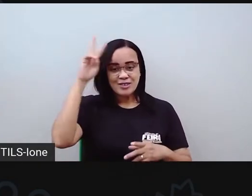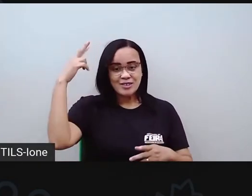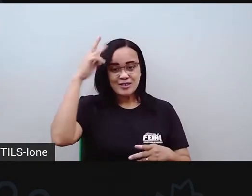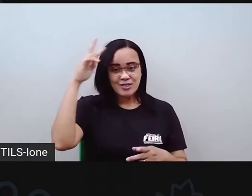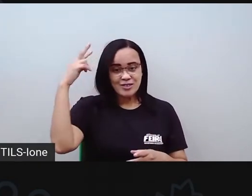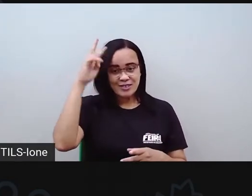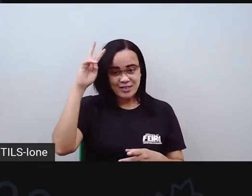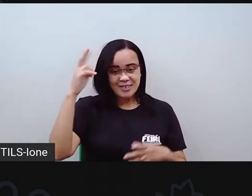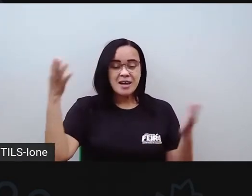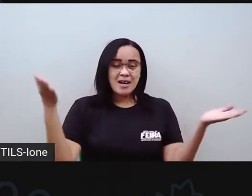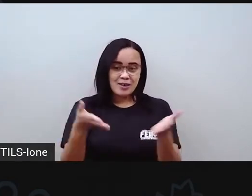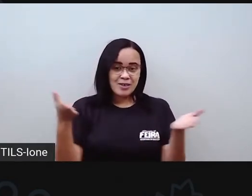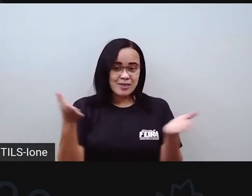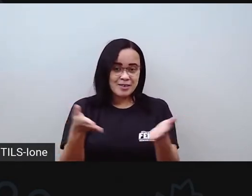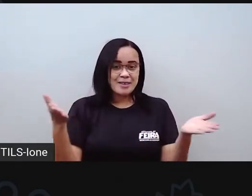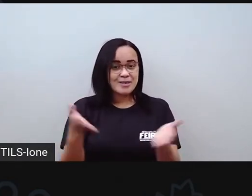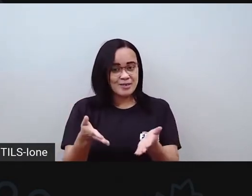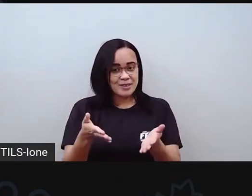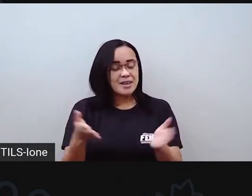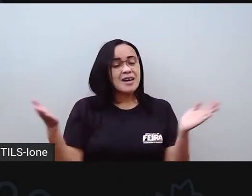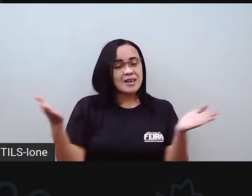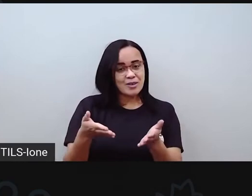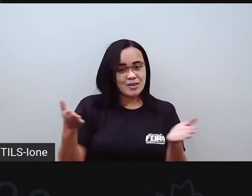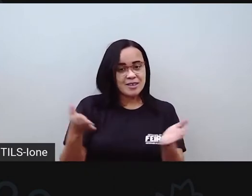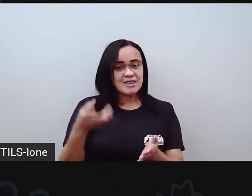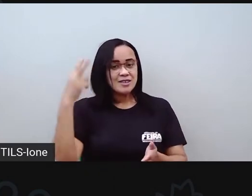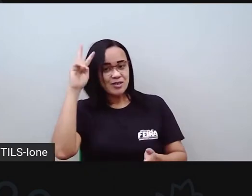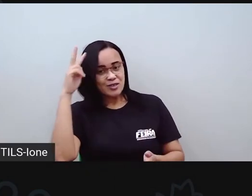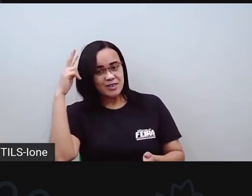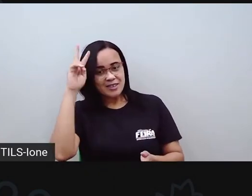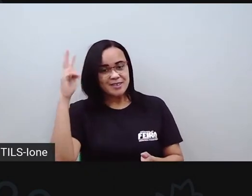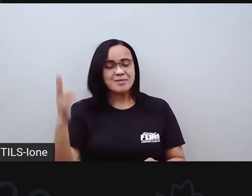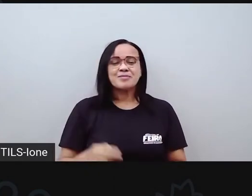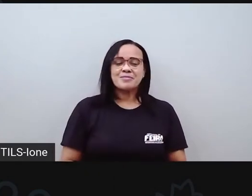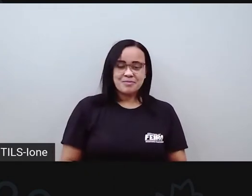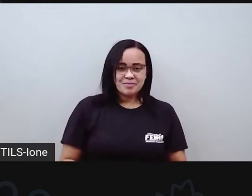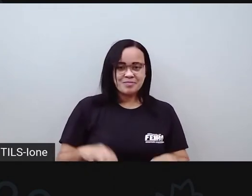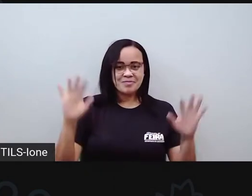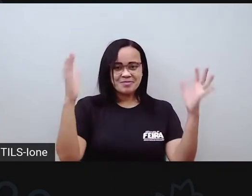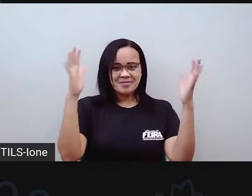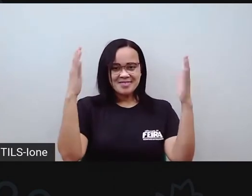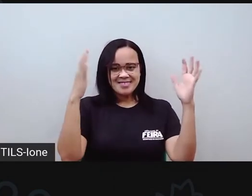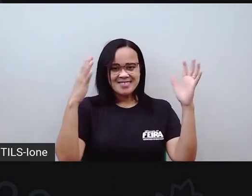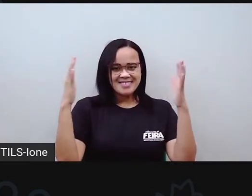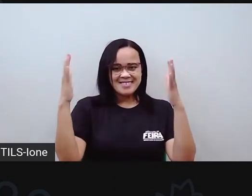Agora, agora, agora. História, agora, agora, história.